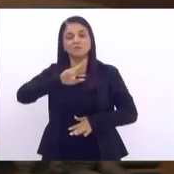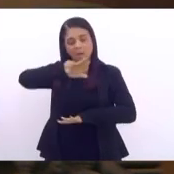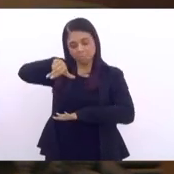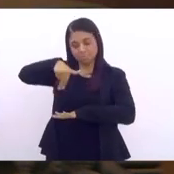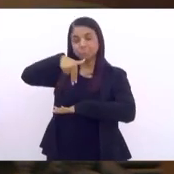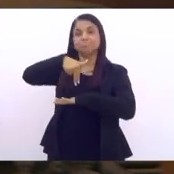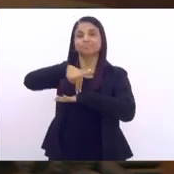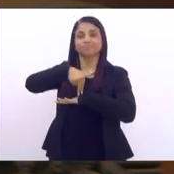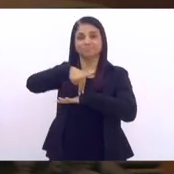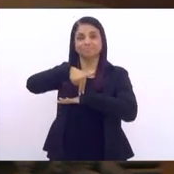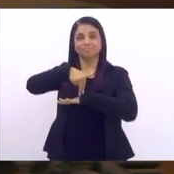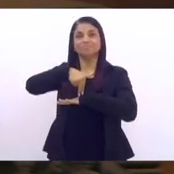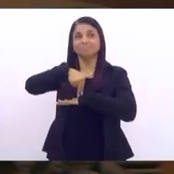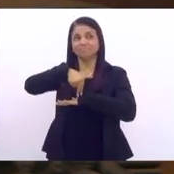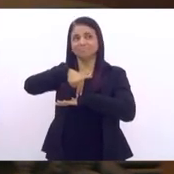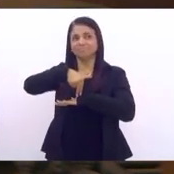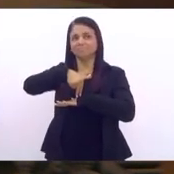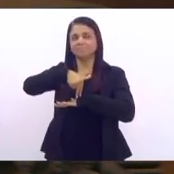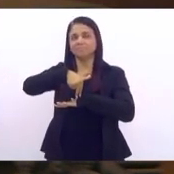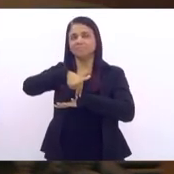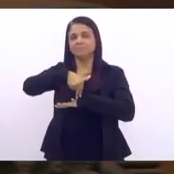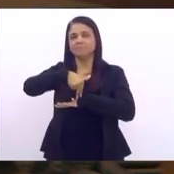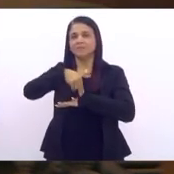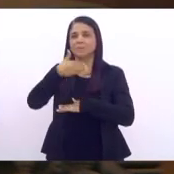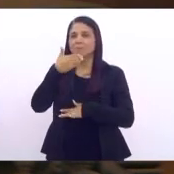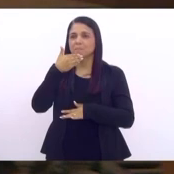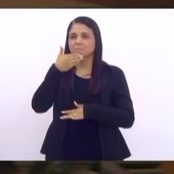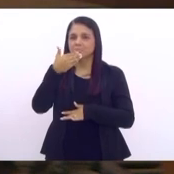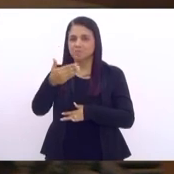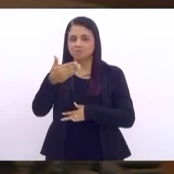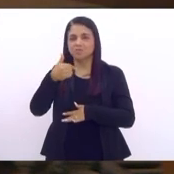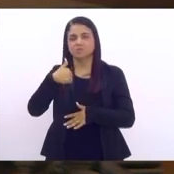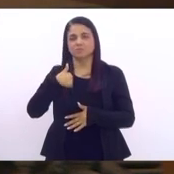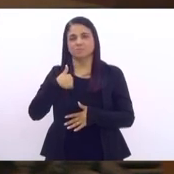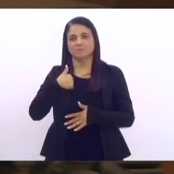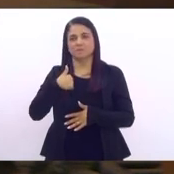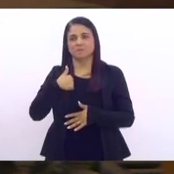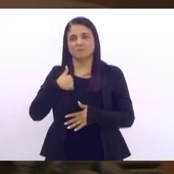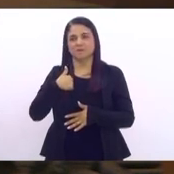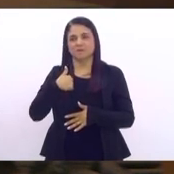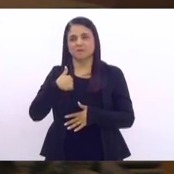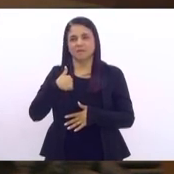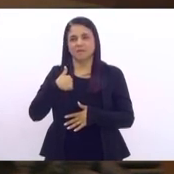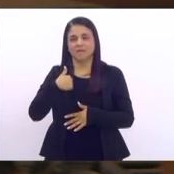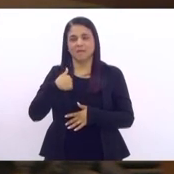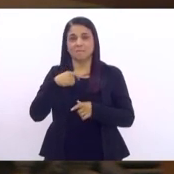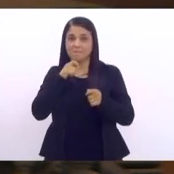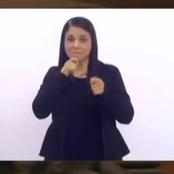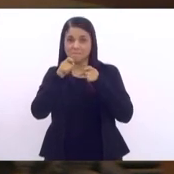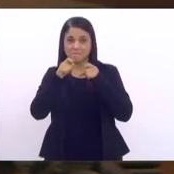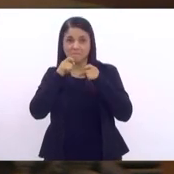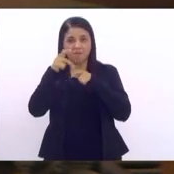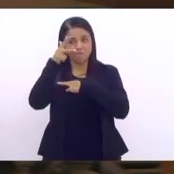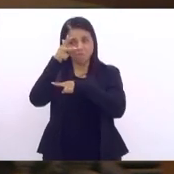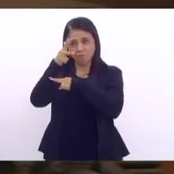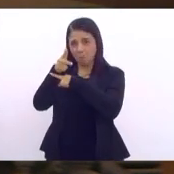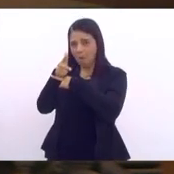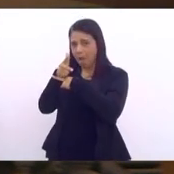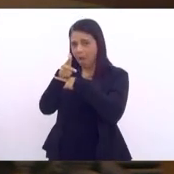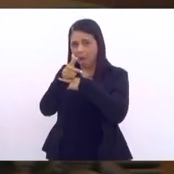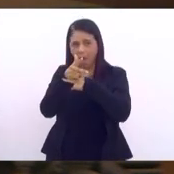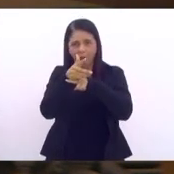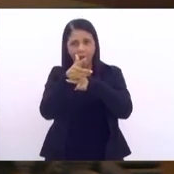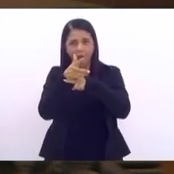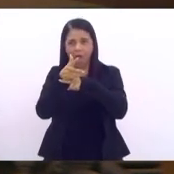Já pedi à minha mídia para ficar atento, filmar, para ganhar alguns